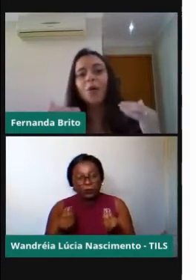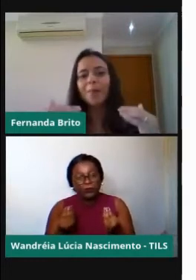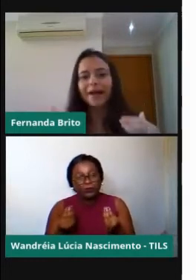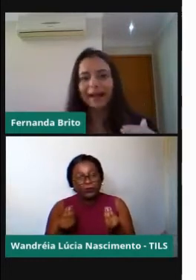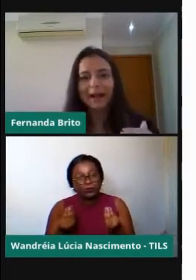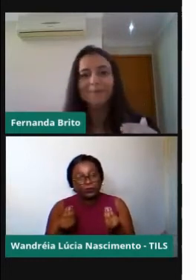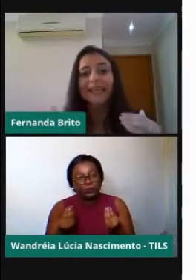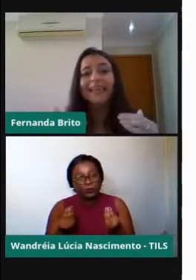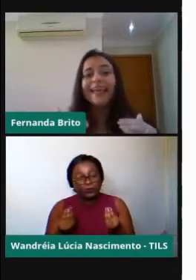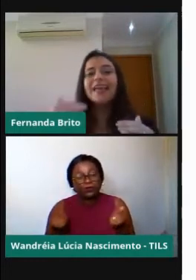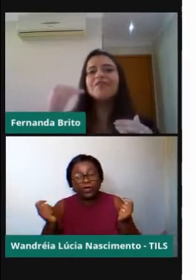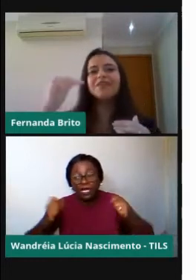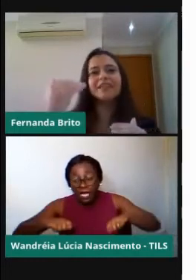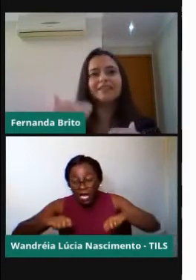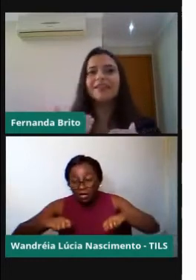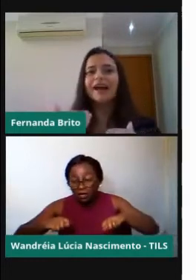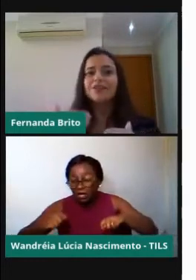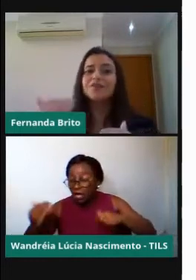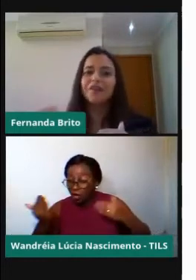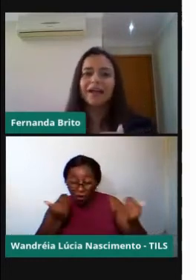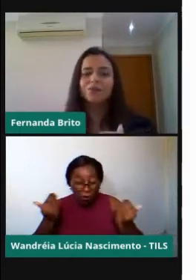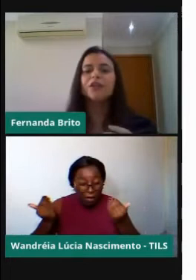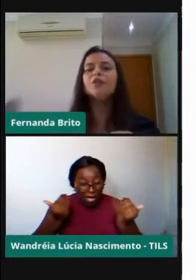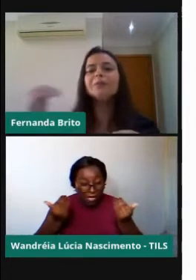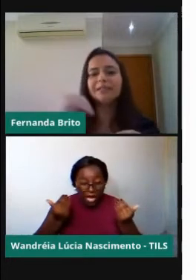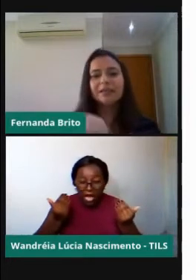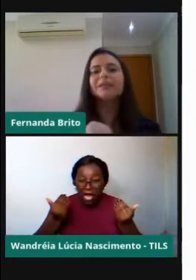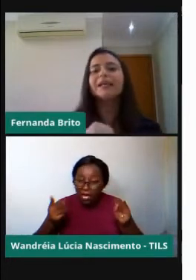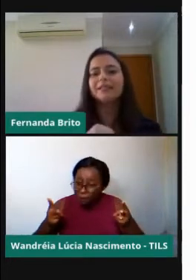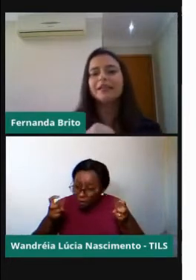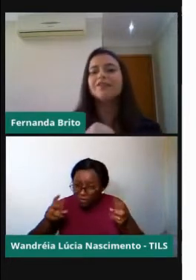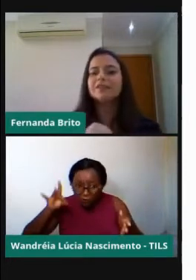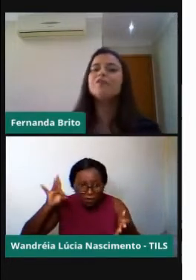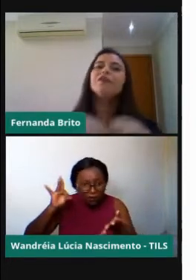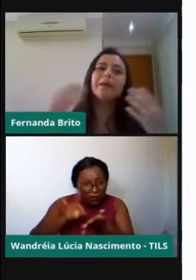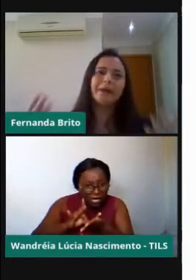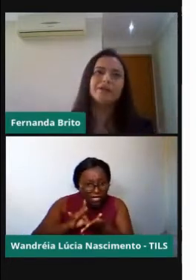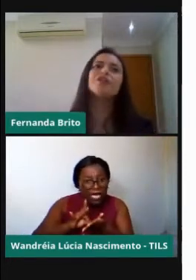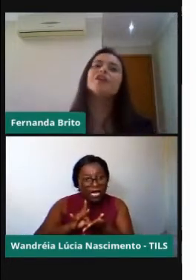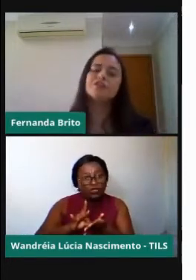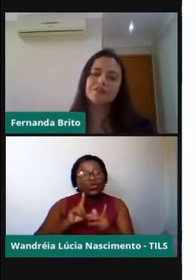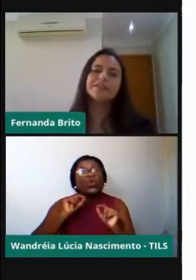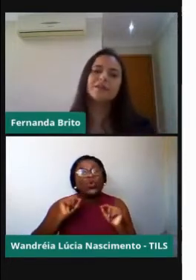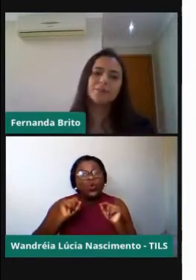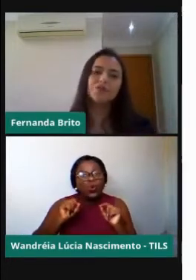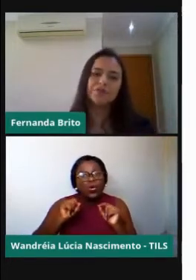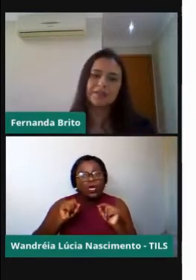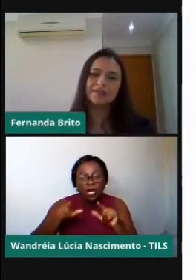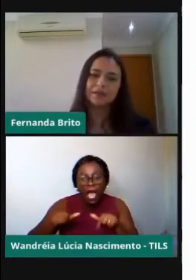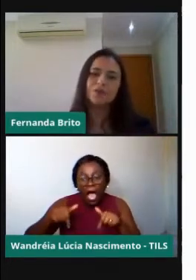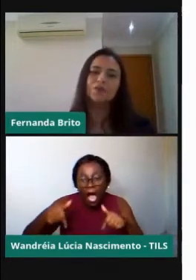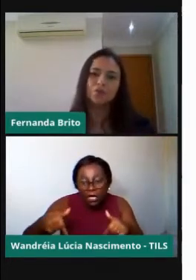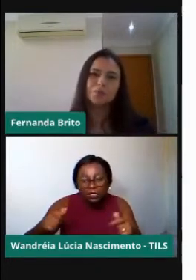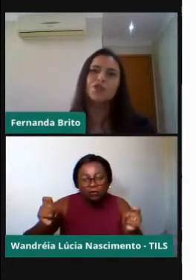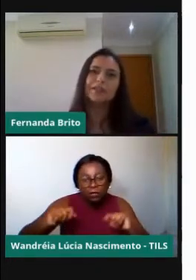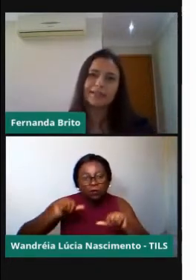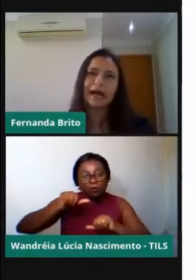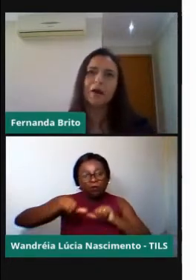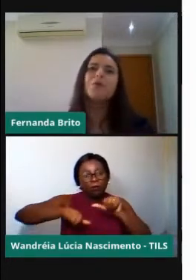né, comparar e evidenciar de fato que uma determinada intervenção foi capaz de fazer uma